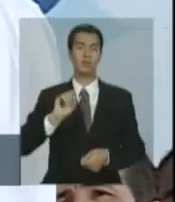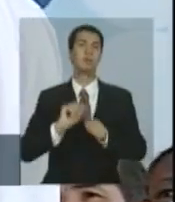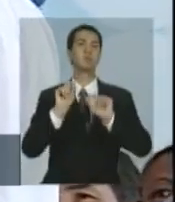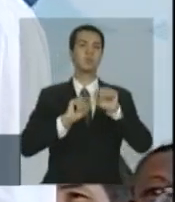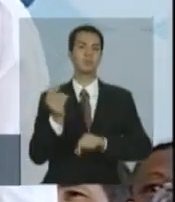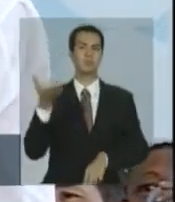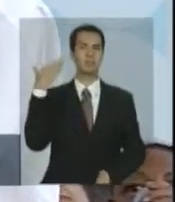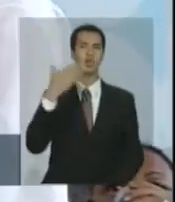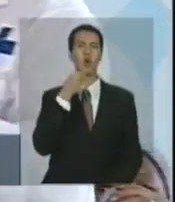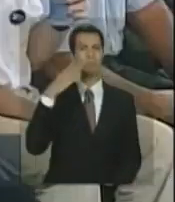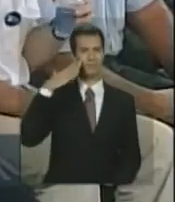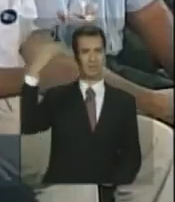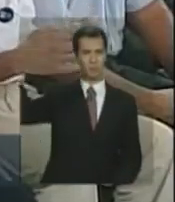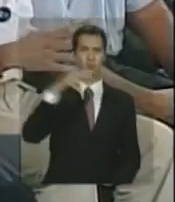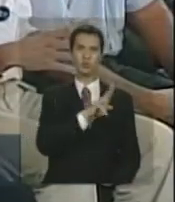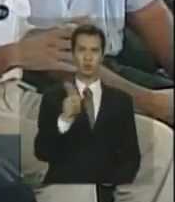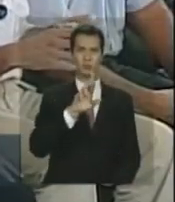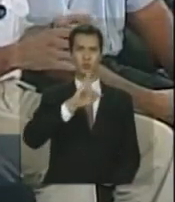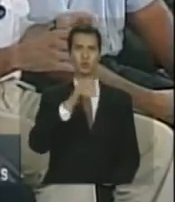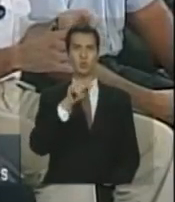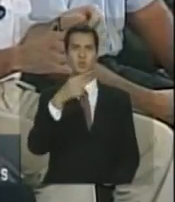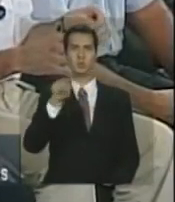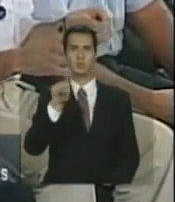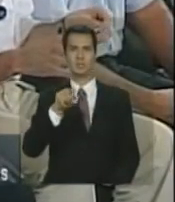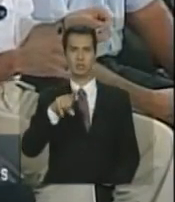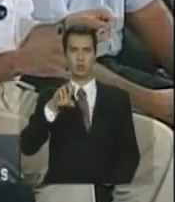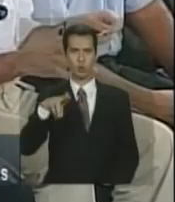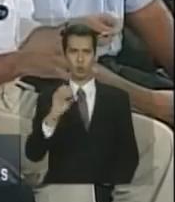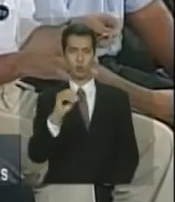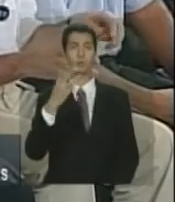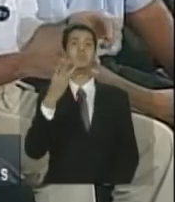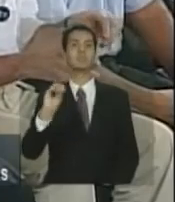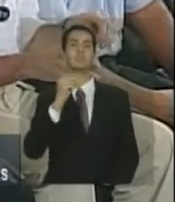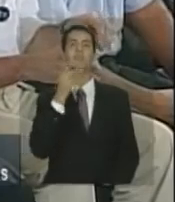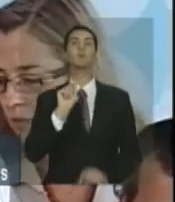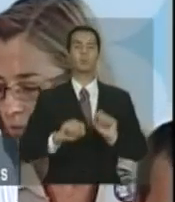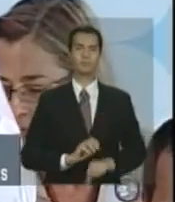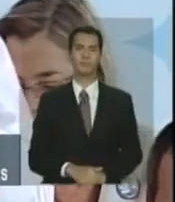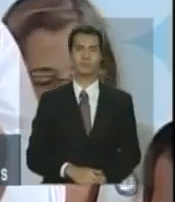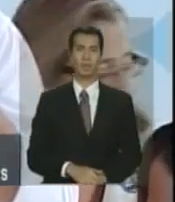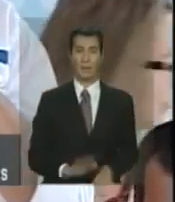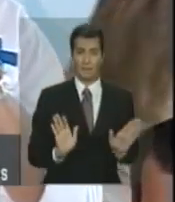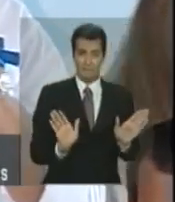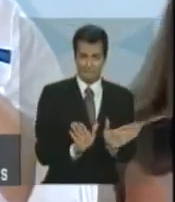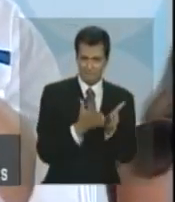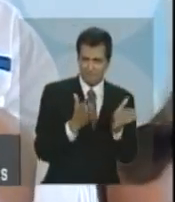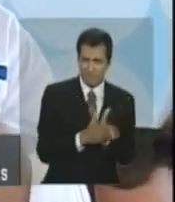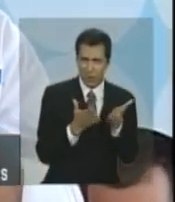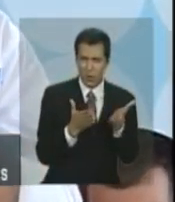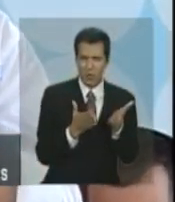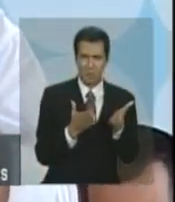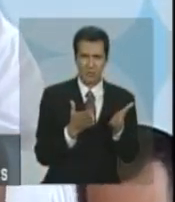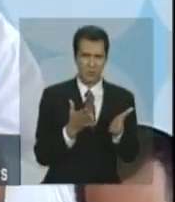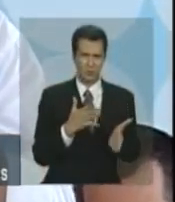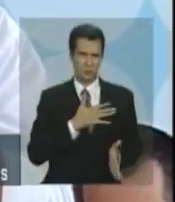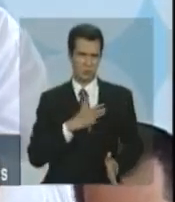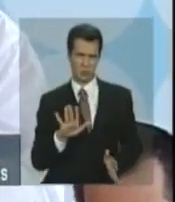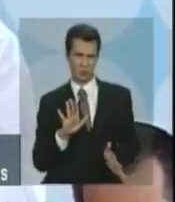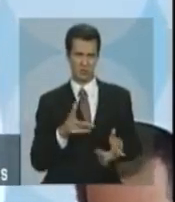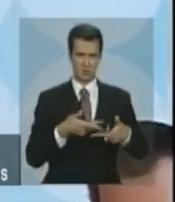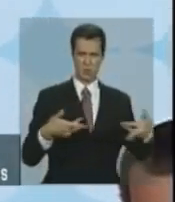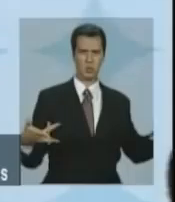falava. Essa coisa de que pobre não gosta de coisa boa, deve ser coisa de algum intelectual.